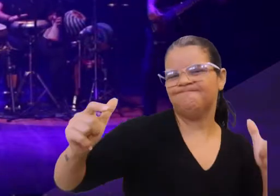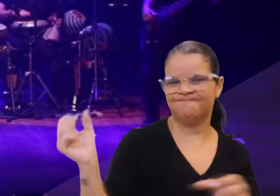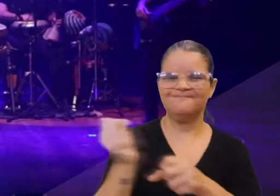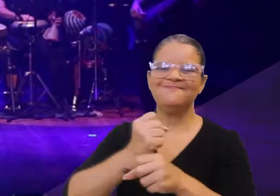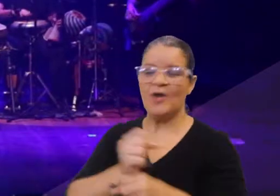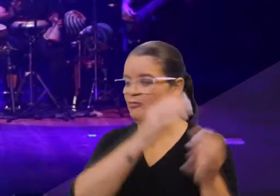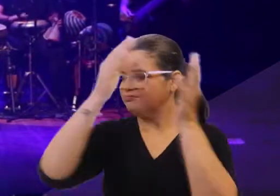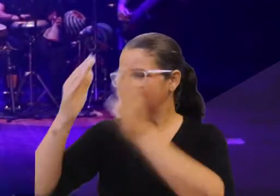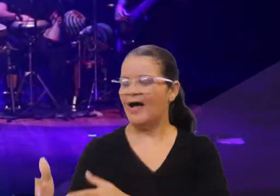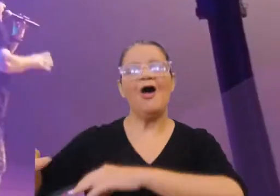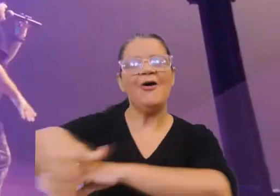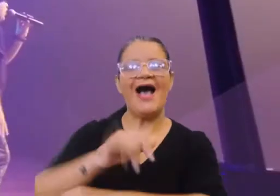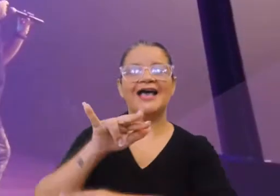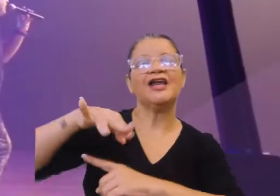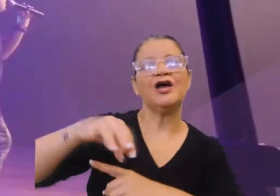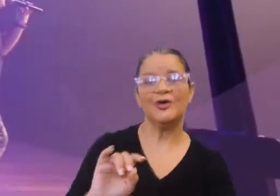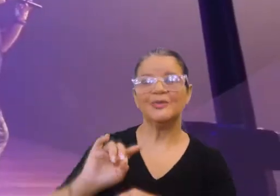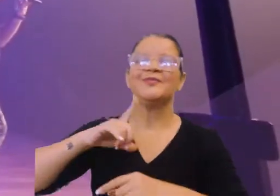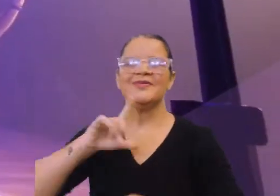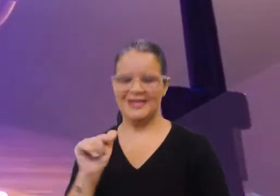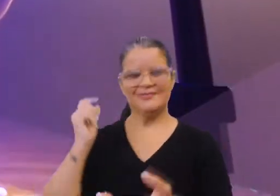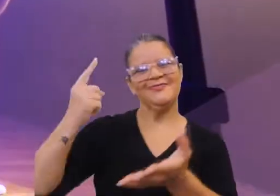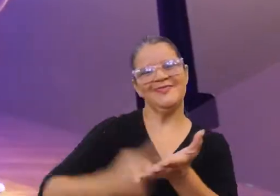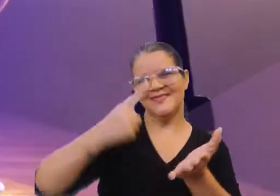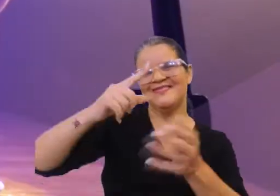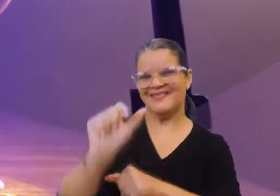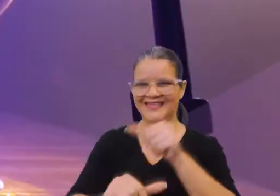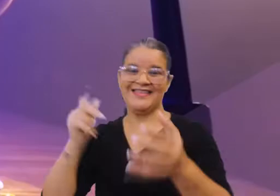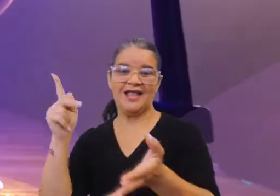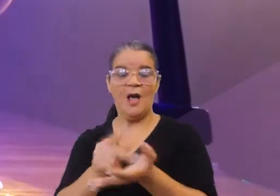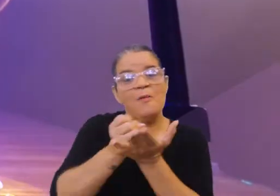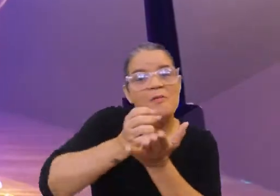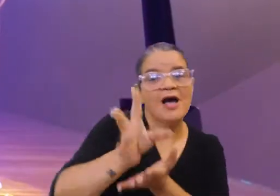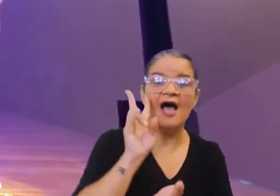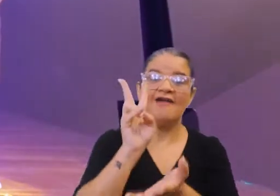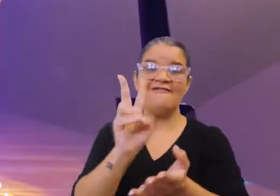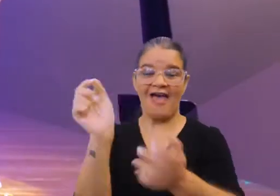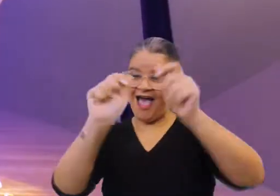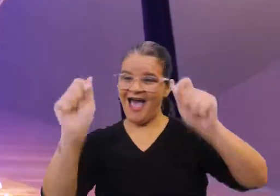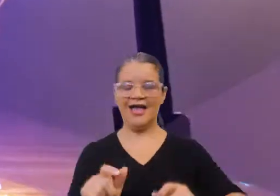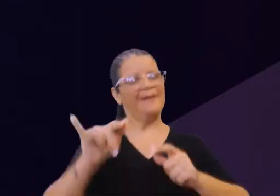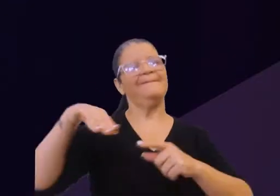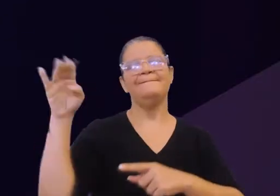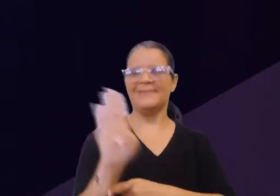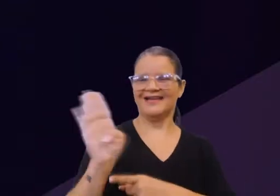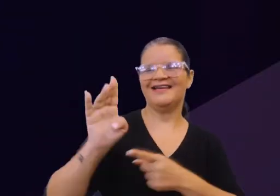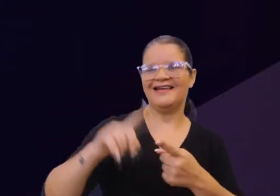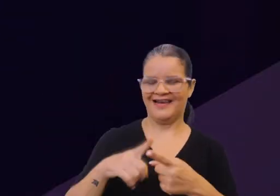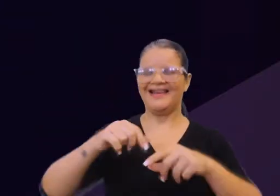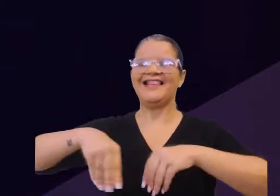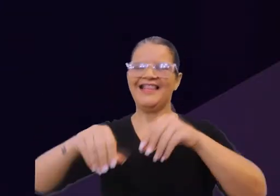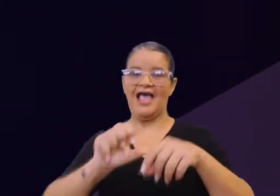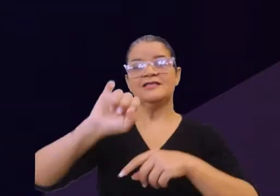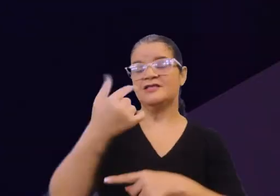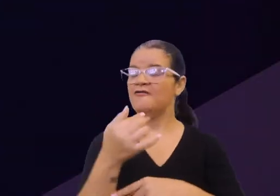da Compadecida, na rua Ariano. Essa pobre está com a marca, está com a mente sã. Do Marco Zero, você vê a arte de Brenan. Leva-se do São Francisco, nasceu